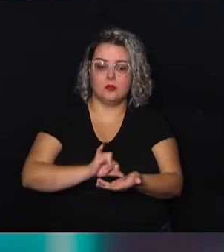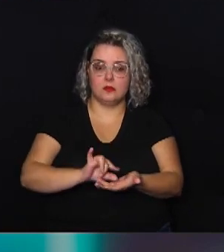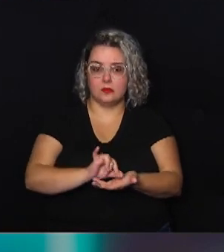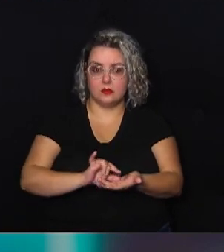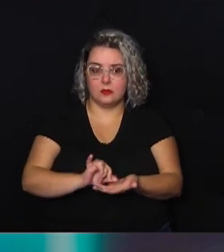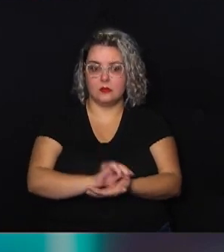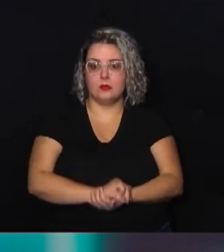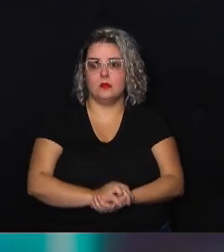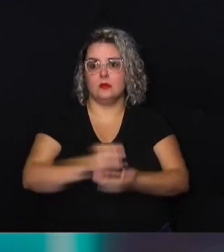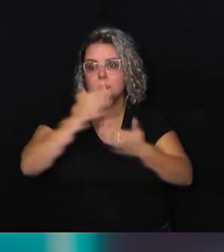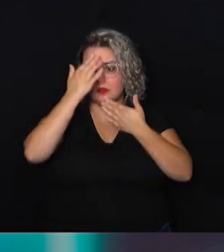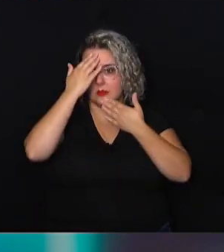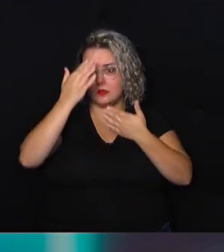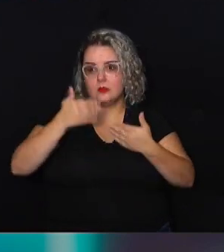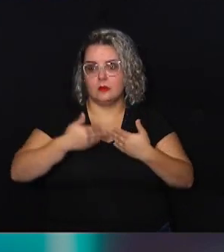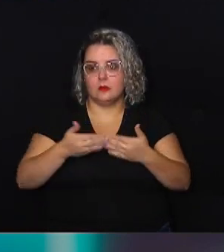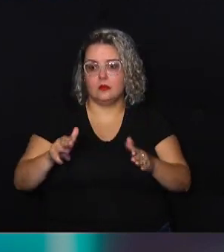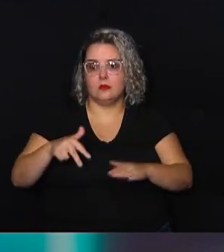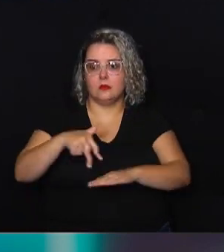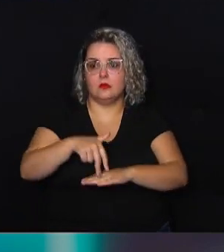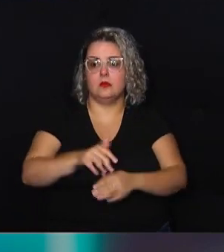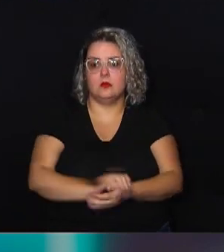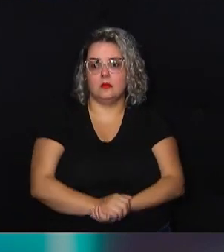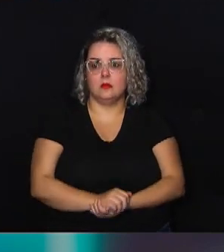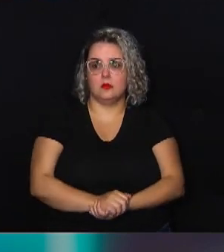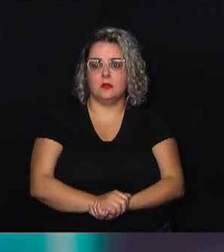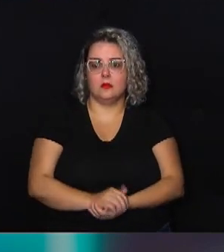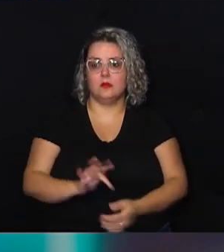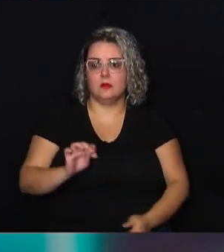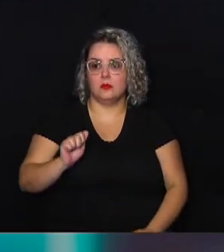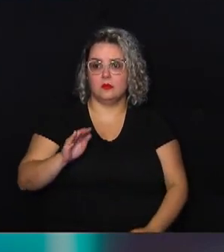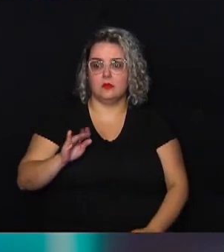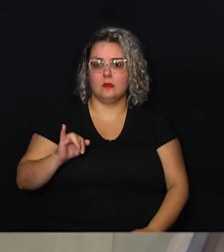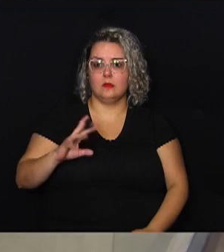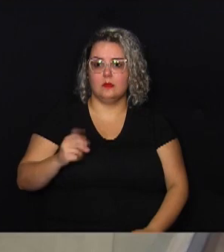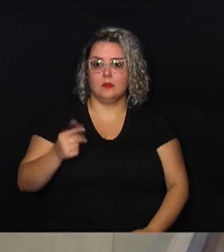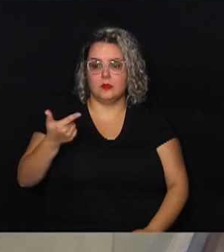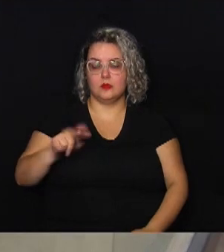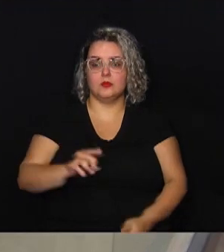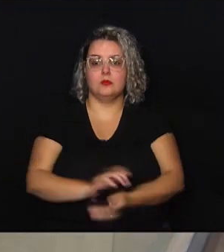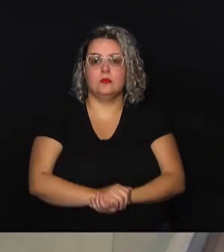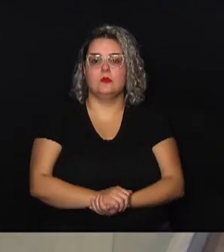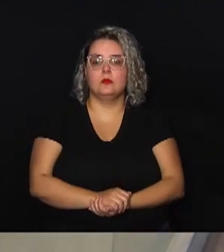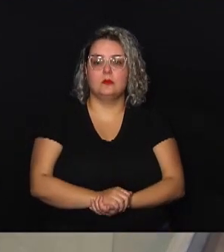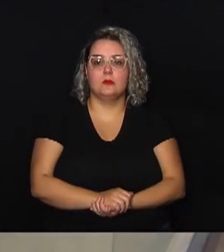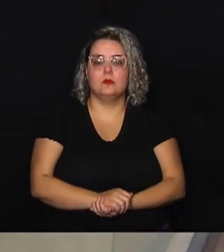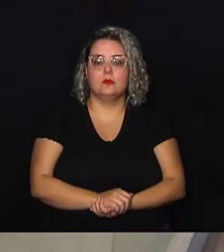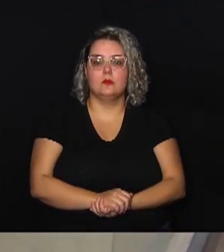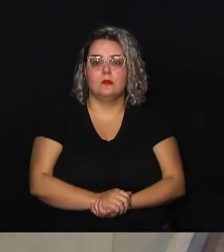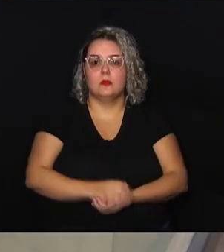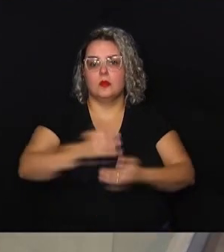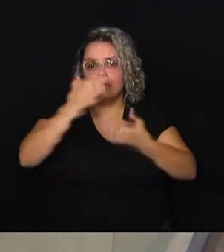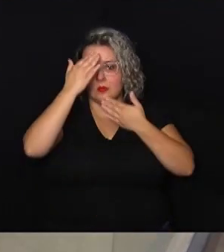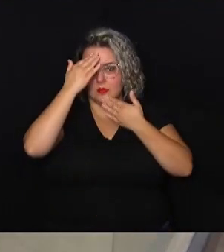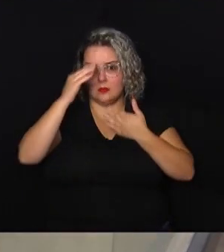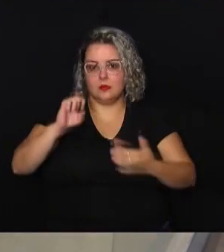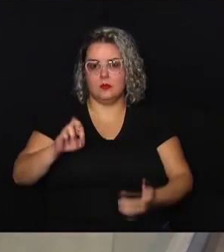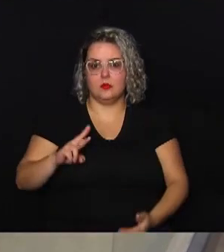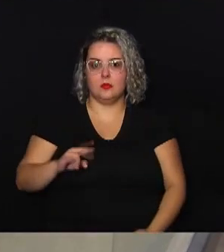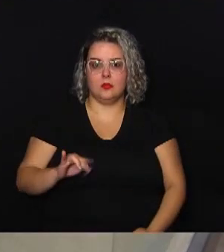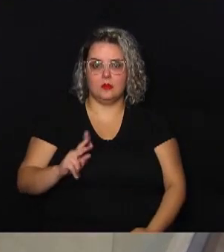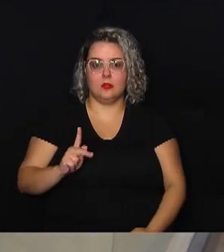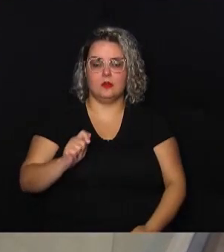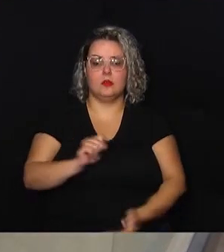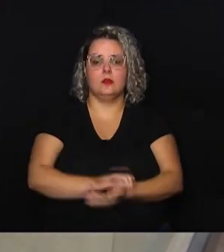Obrigada, eu fico à disposição. Agora o Fabinho vai dar continuidade. Mais uma vez, obrigado, Érica. Agora